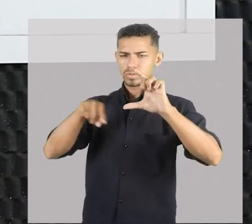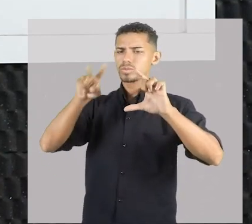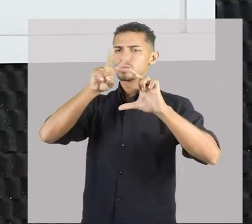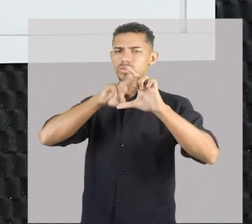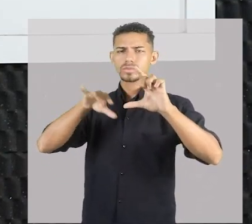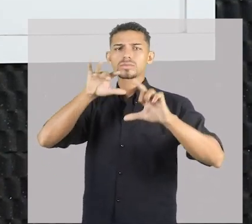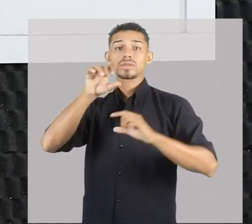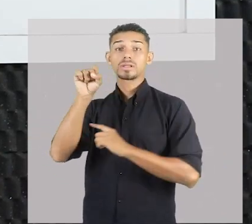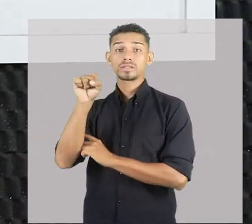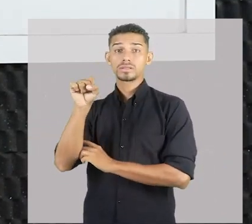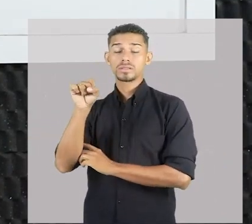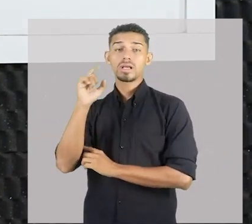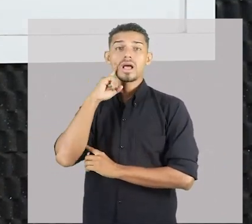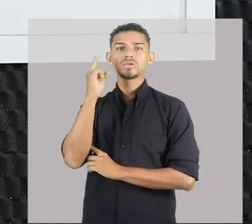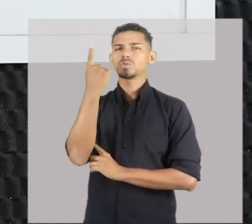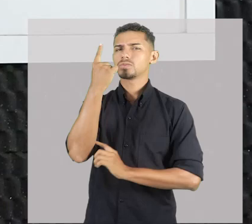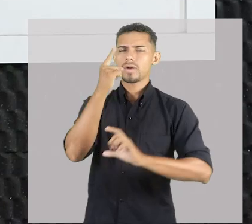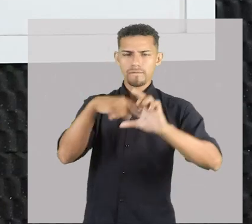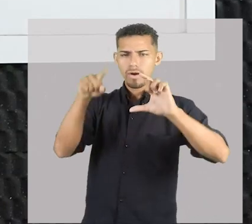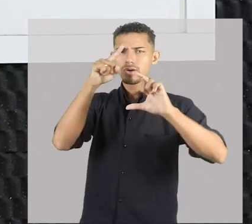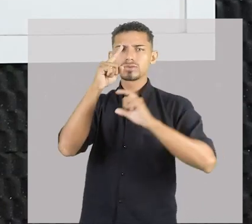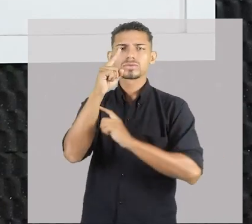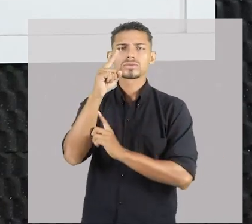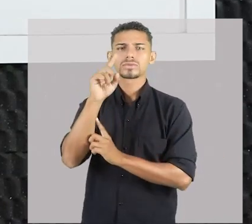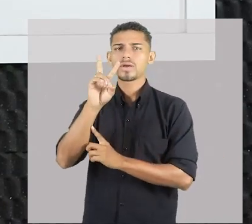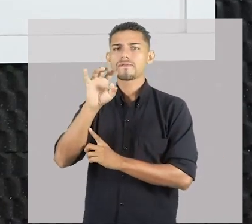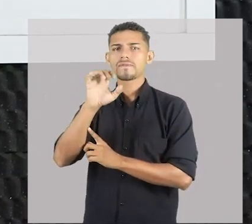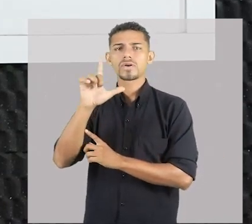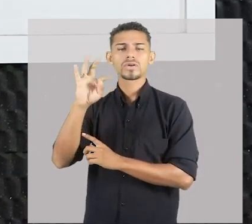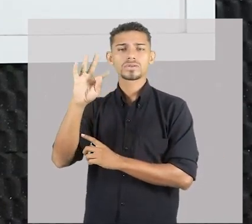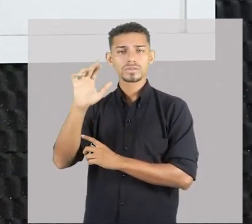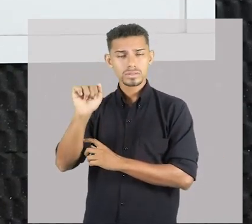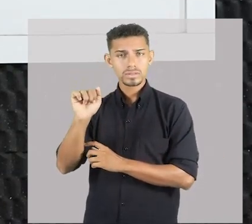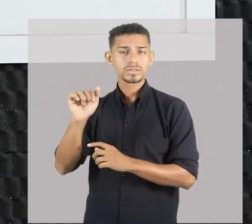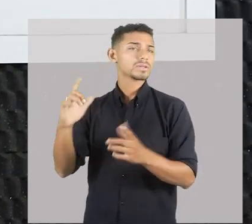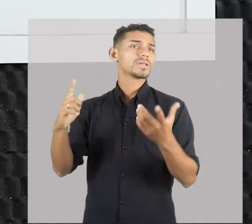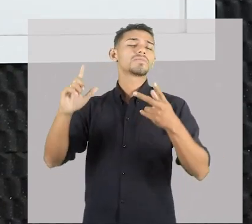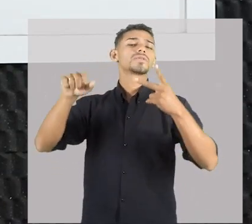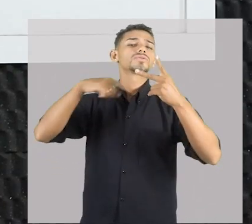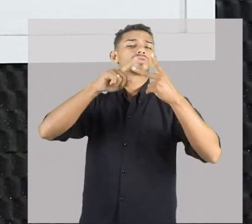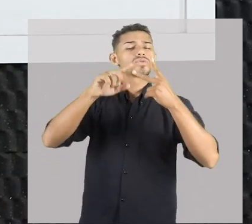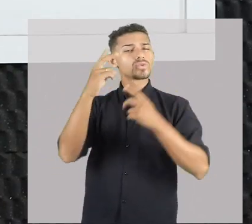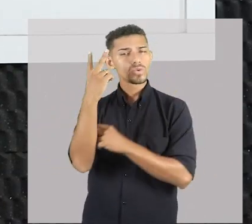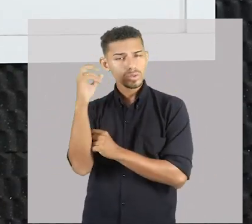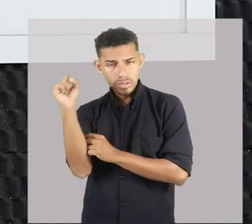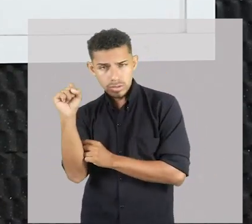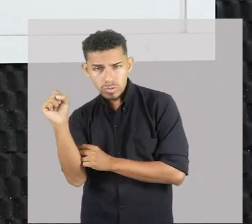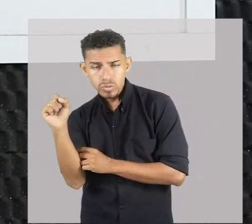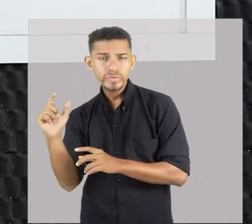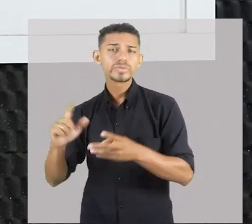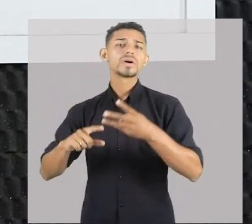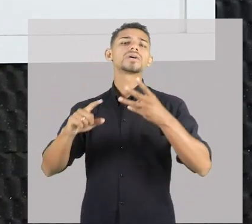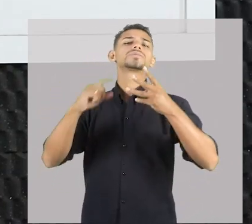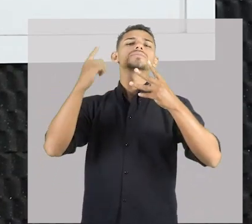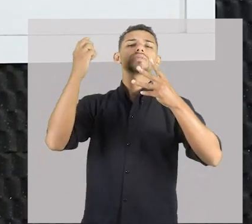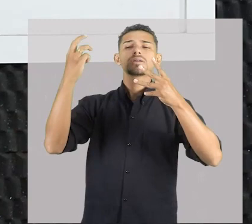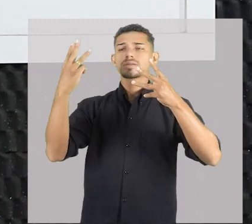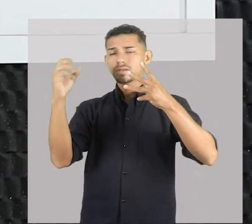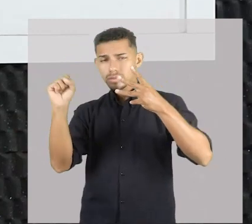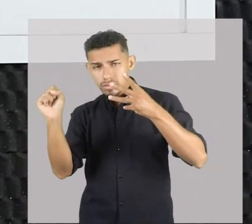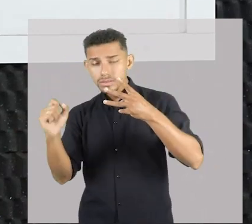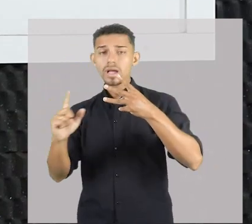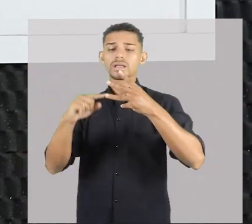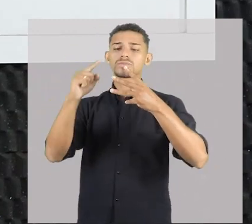bora raciocinar? Uma volta a cada segundo. Depois de 2 segundos, outra volta. Mais uma volta no terceiro. A